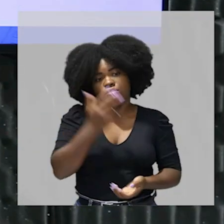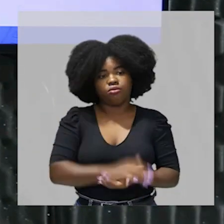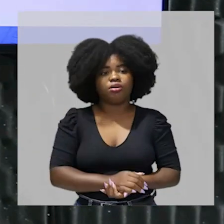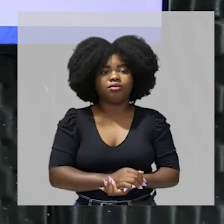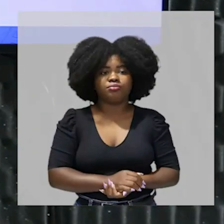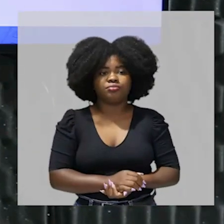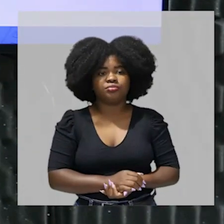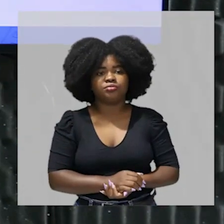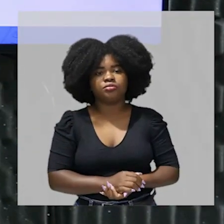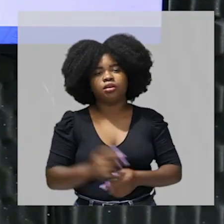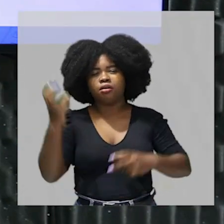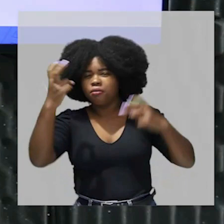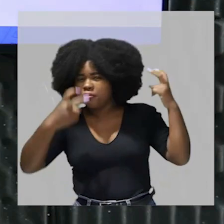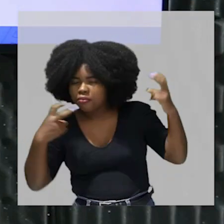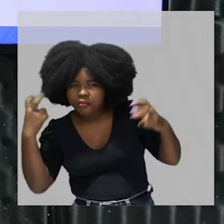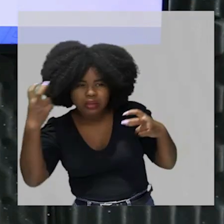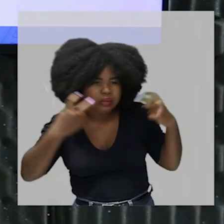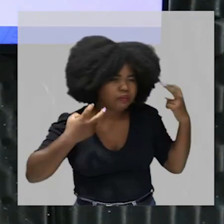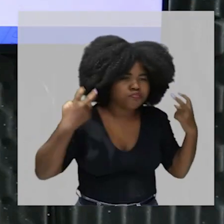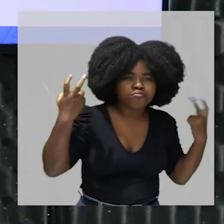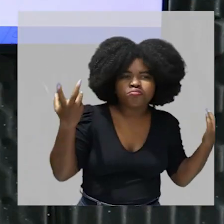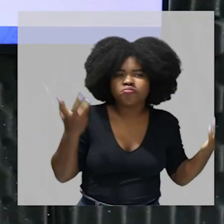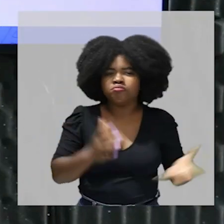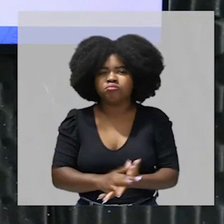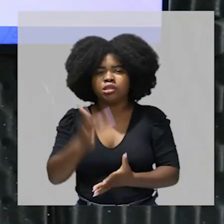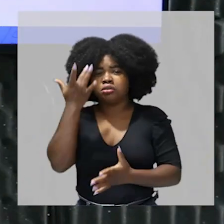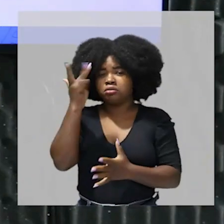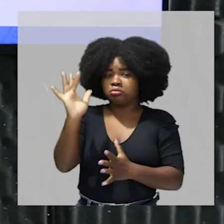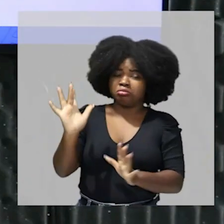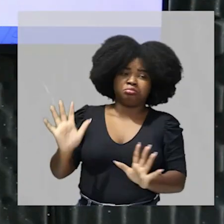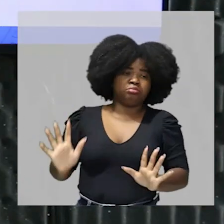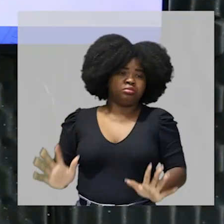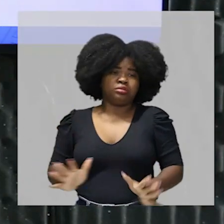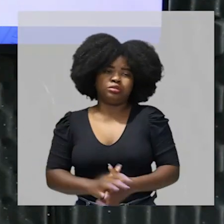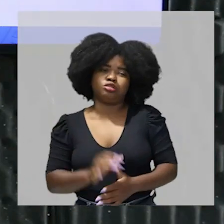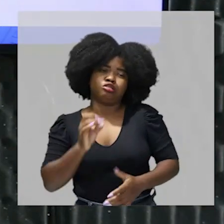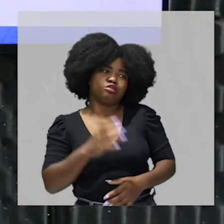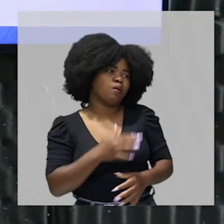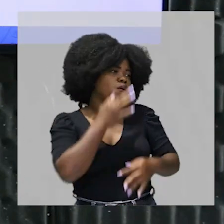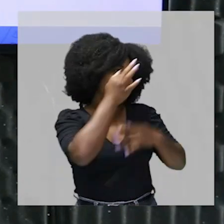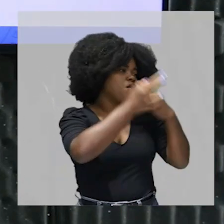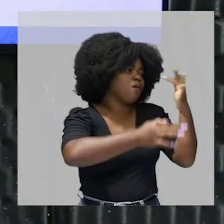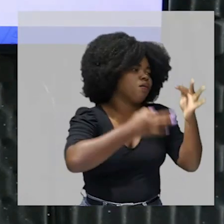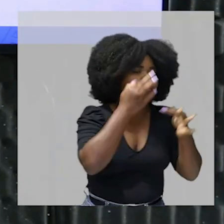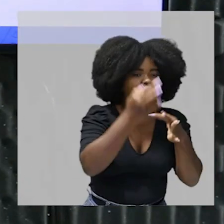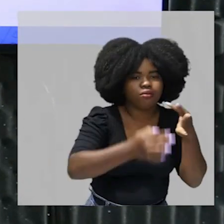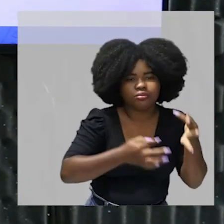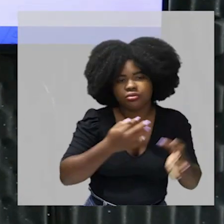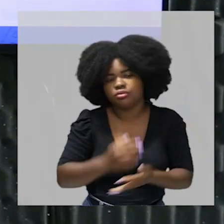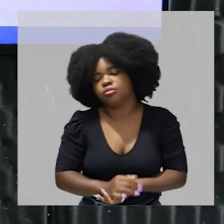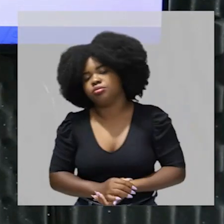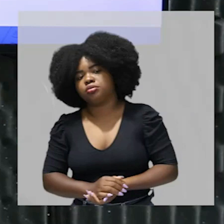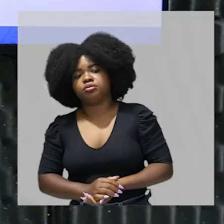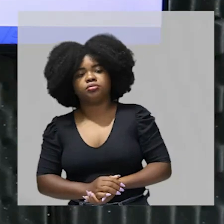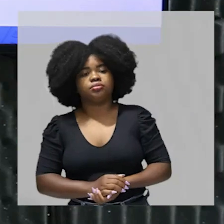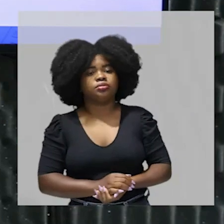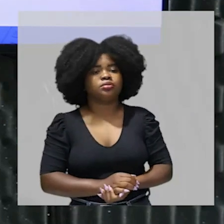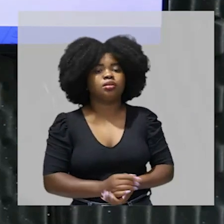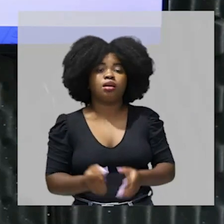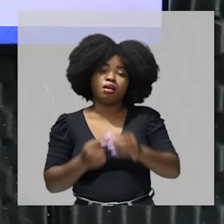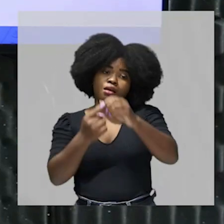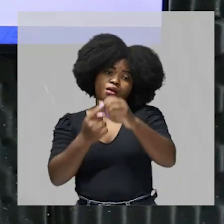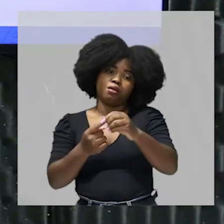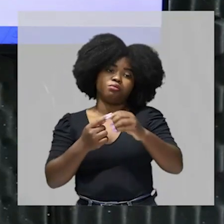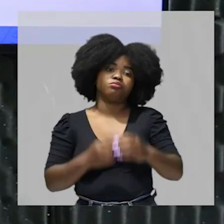caminho preocupado sem saber só com florir e ir correndo é essa é a única